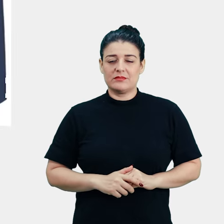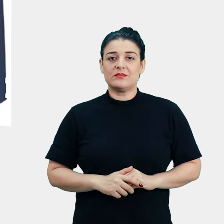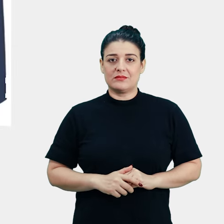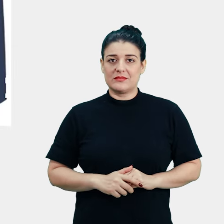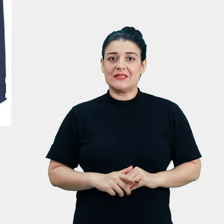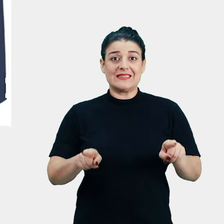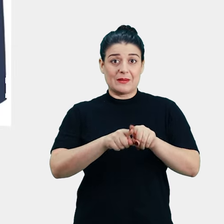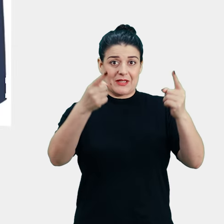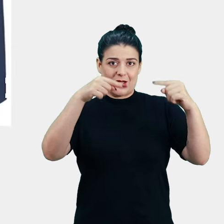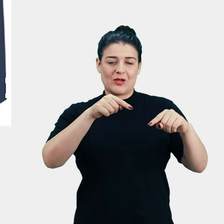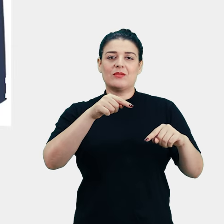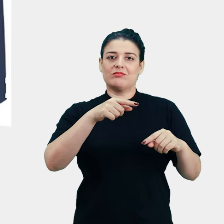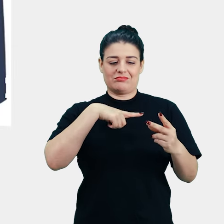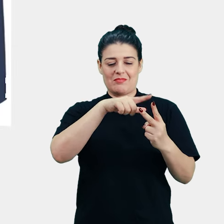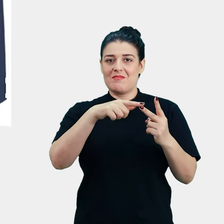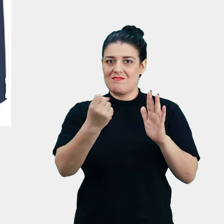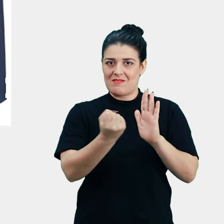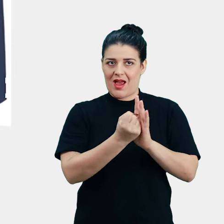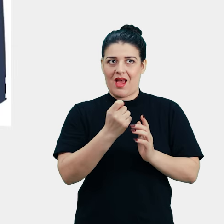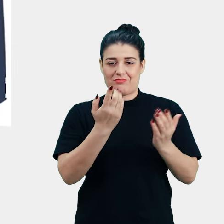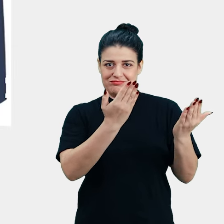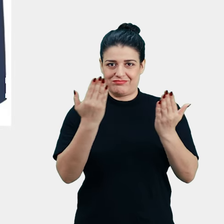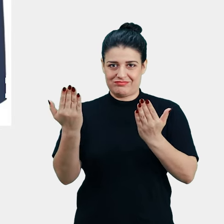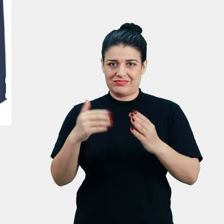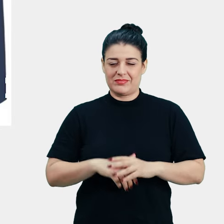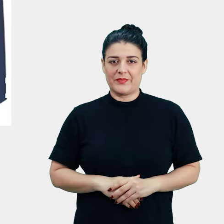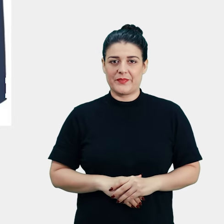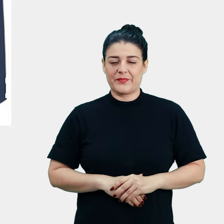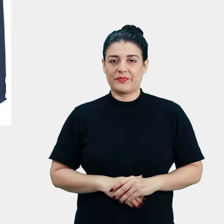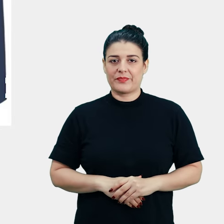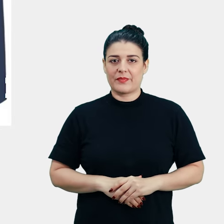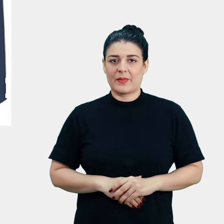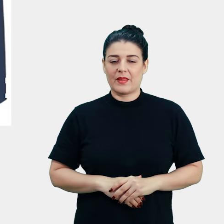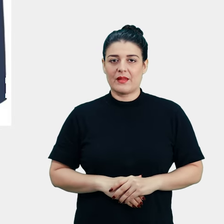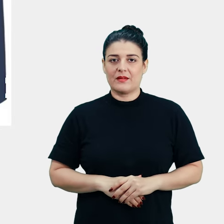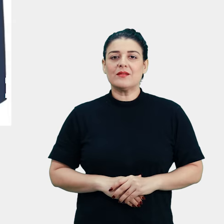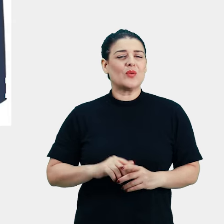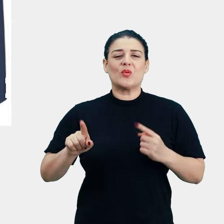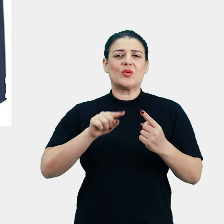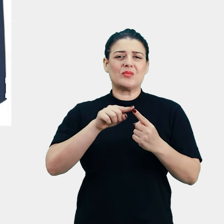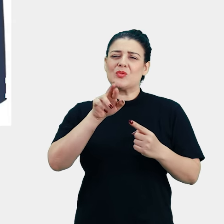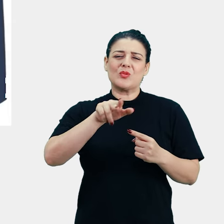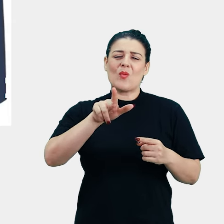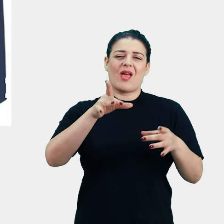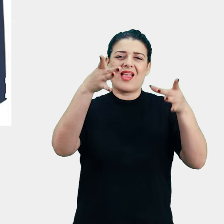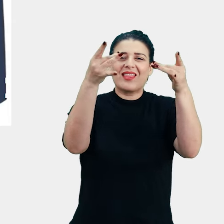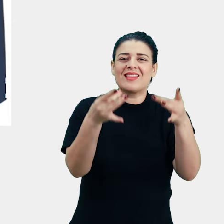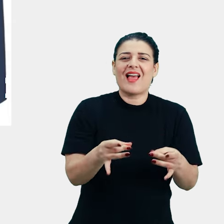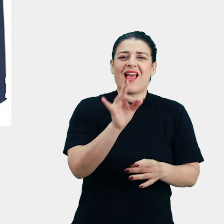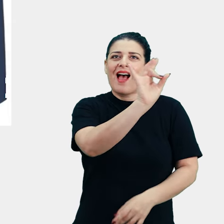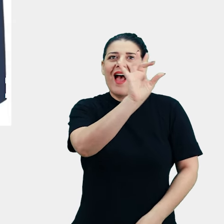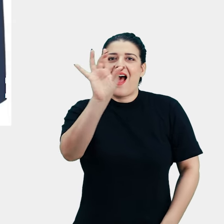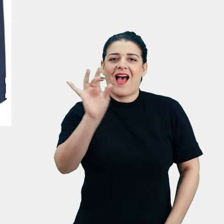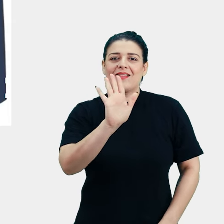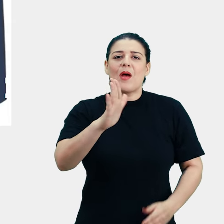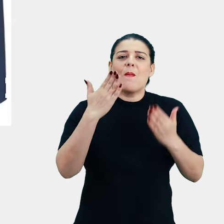aqui um quadrupolo, um TOF, tá ok? Então, pessoal, o objetivo aqui não é nem detalhar tanto, mas é só mostrar